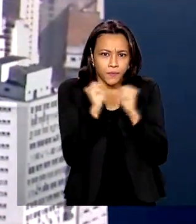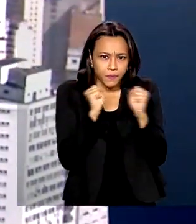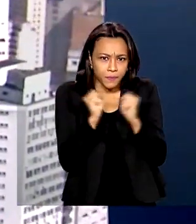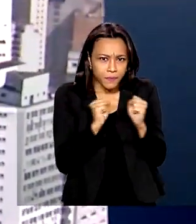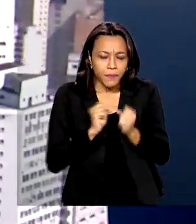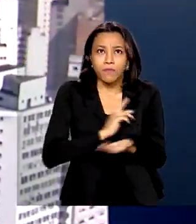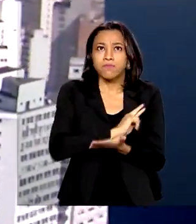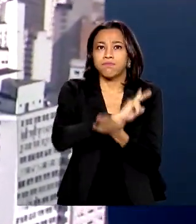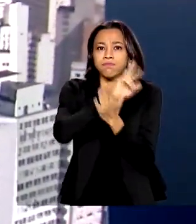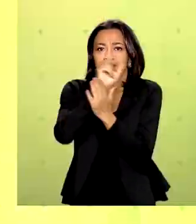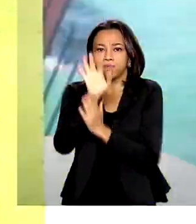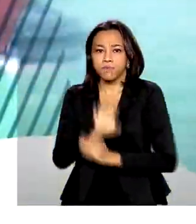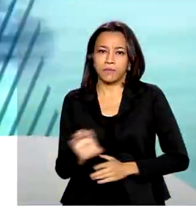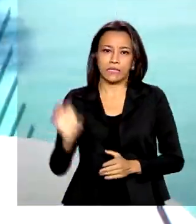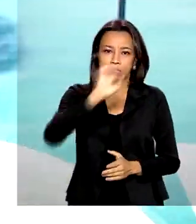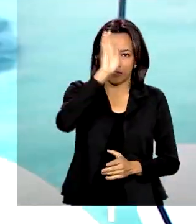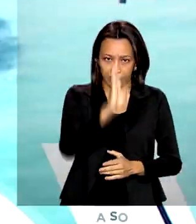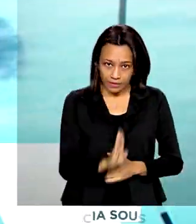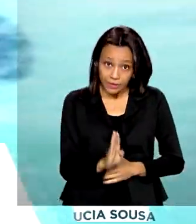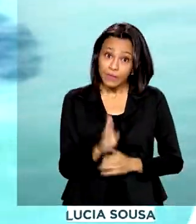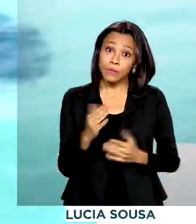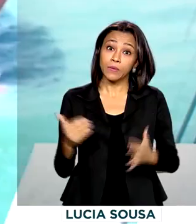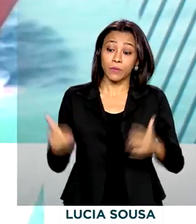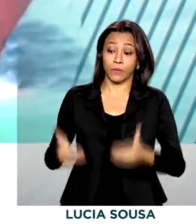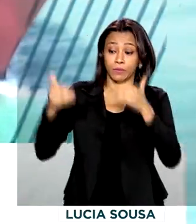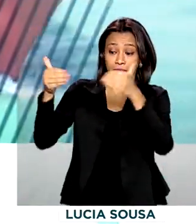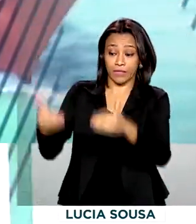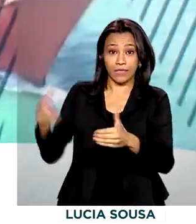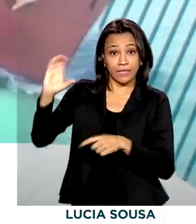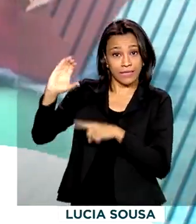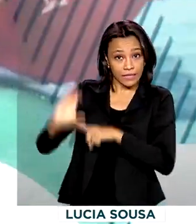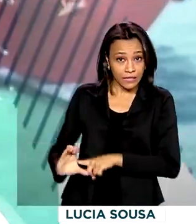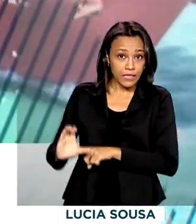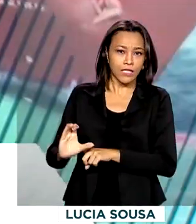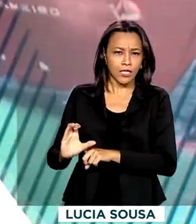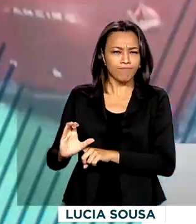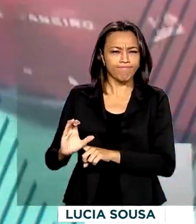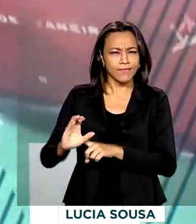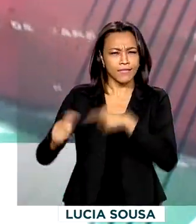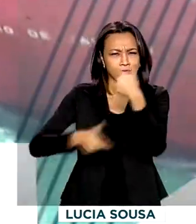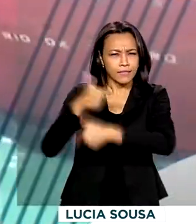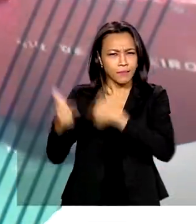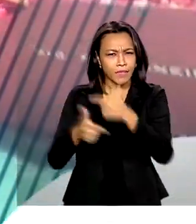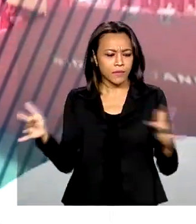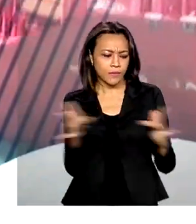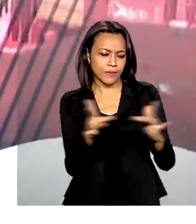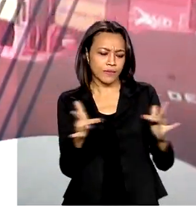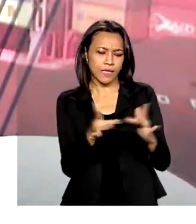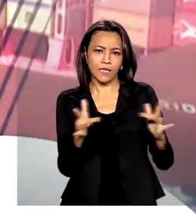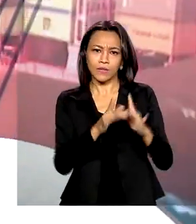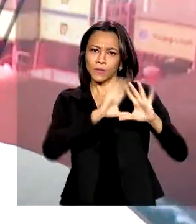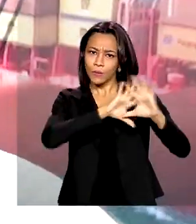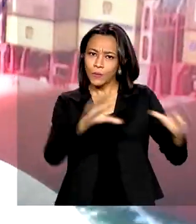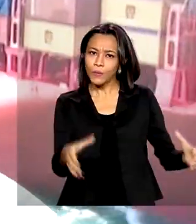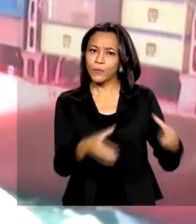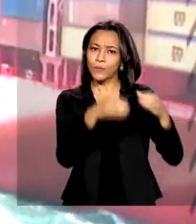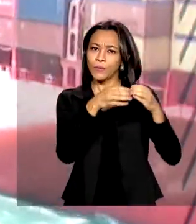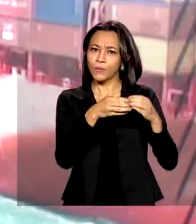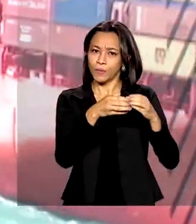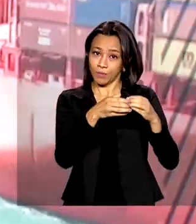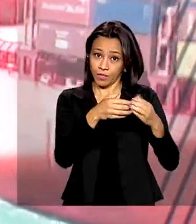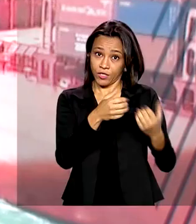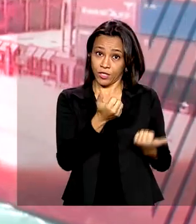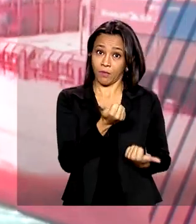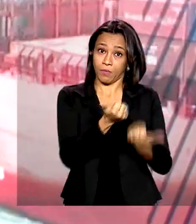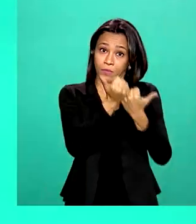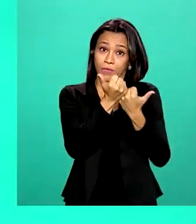atingir vários estados do país o ministério da cidadania trabalha de forma articulada com a defesa civil para garantir proteção à